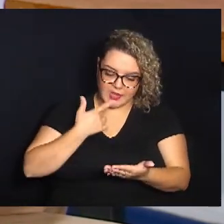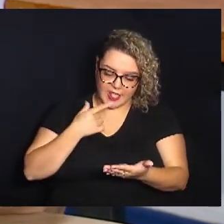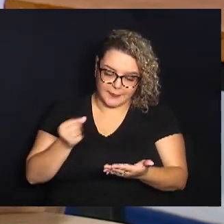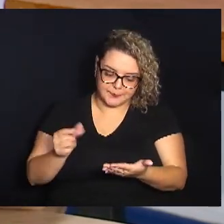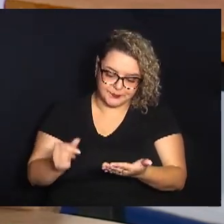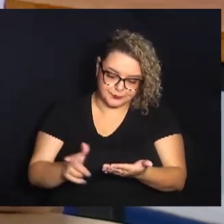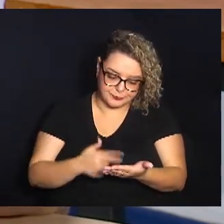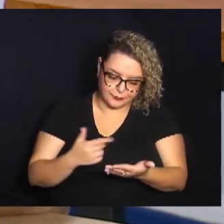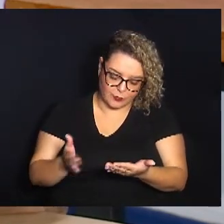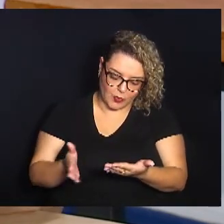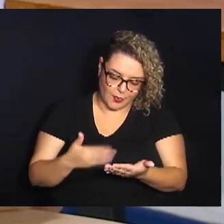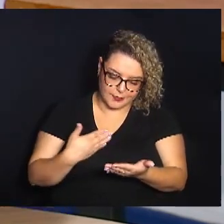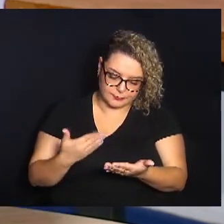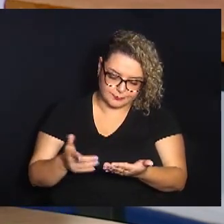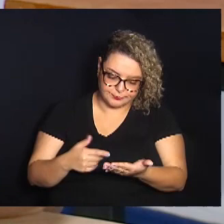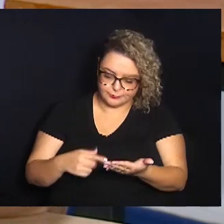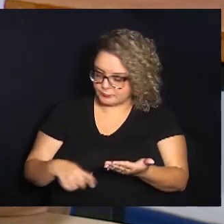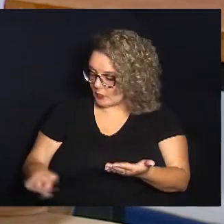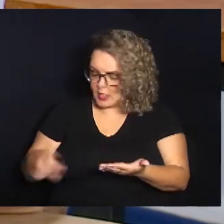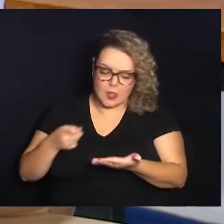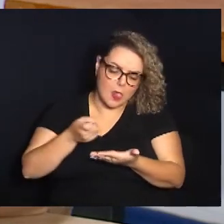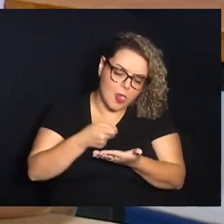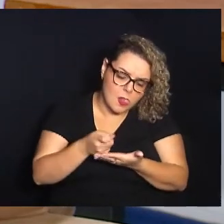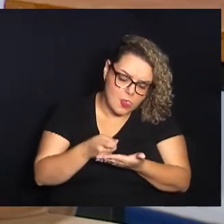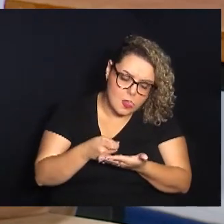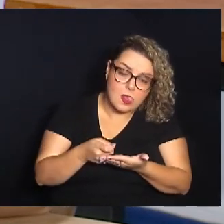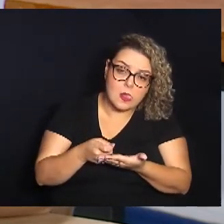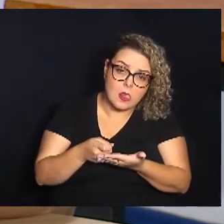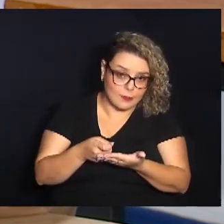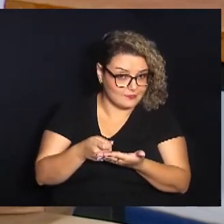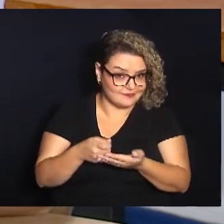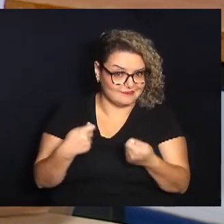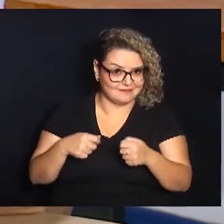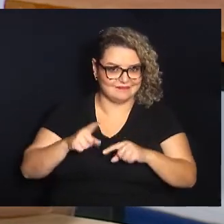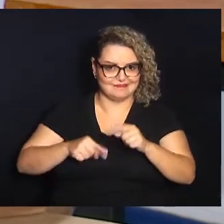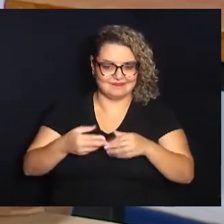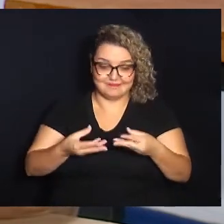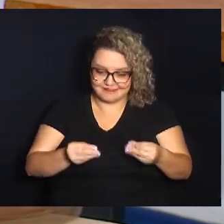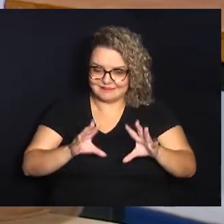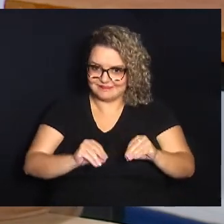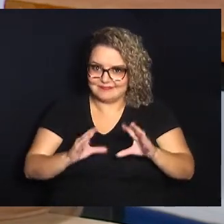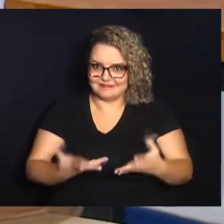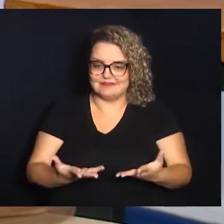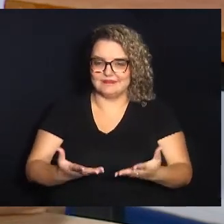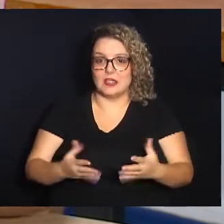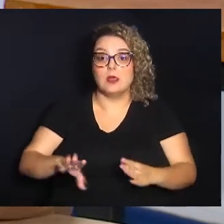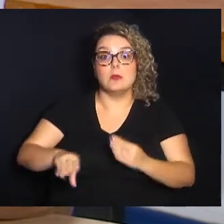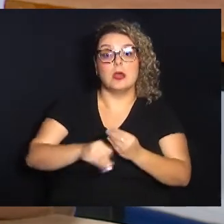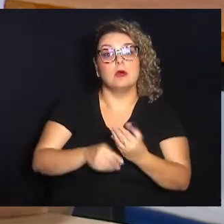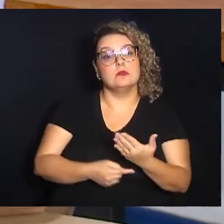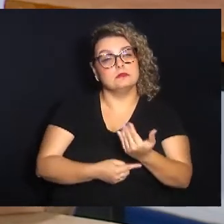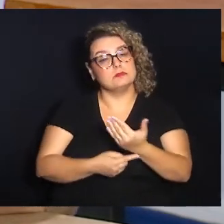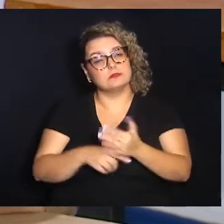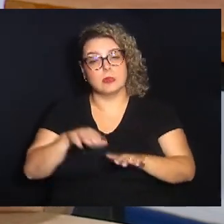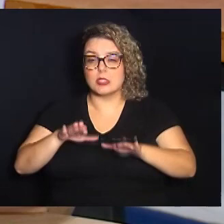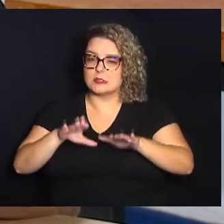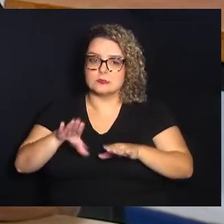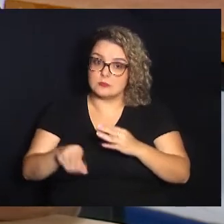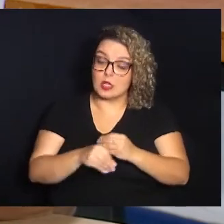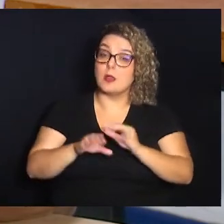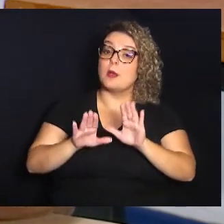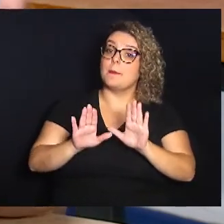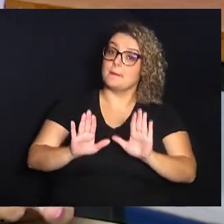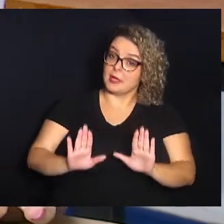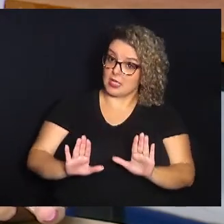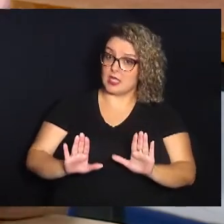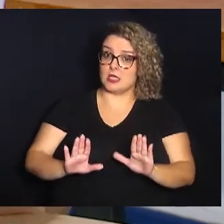né, do escrever, a gente precisa ainda do material físico para complementar outras habilidades que a tecnologia ela não